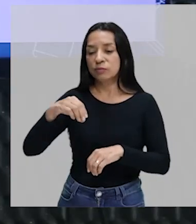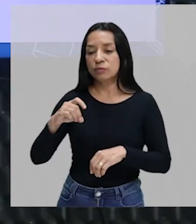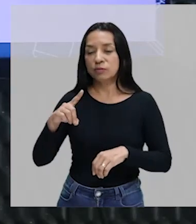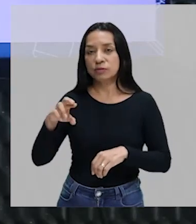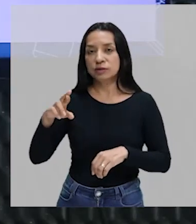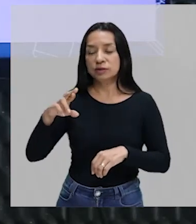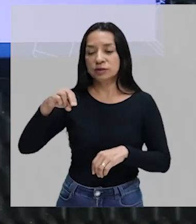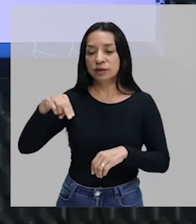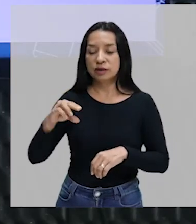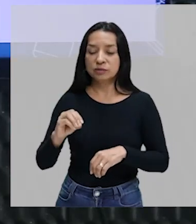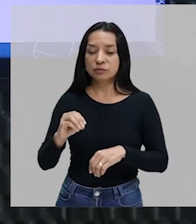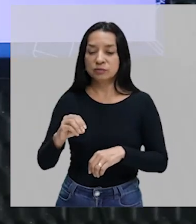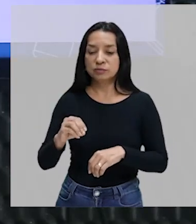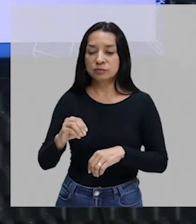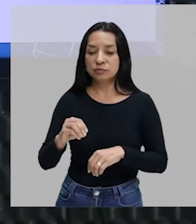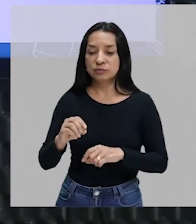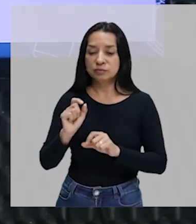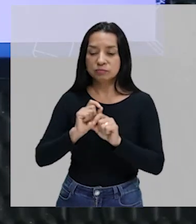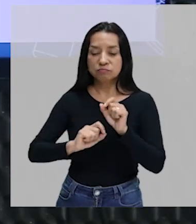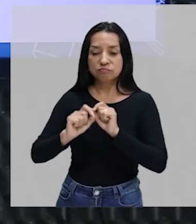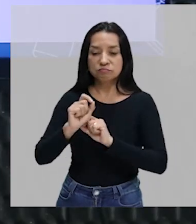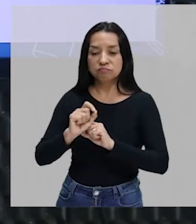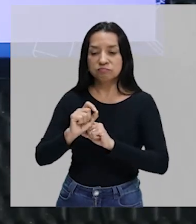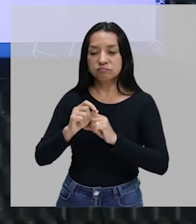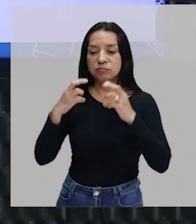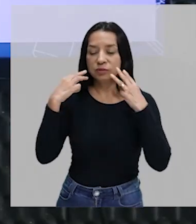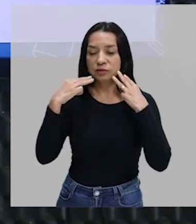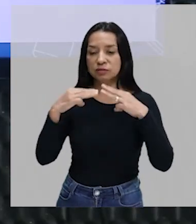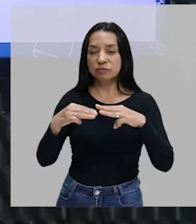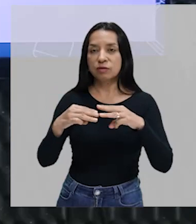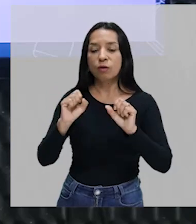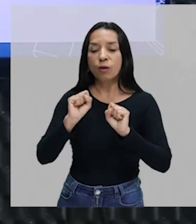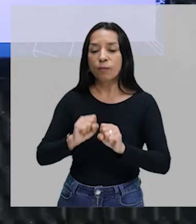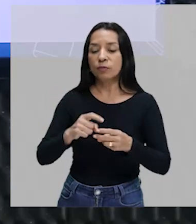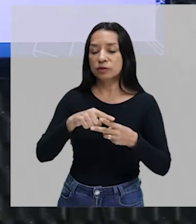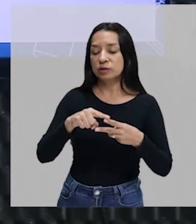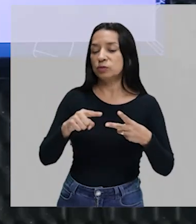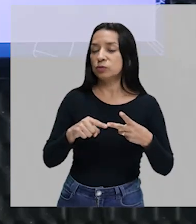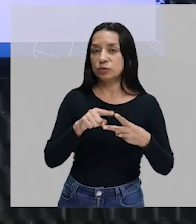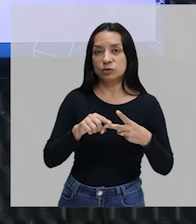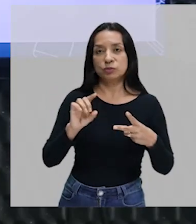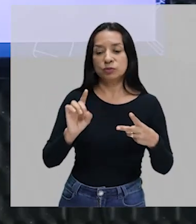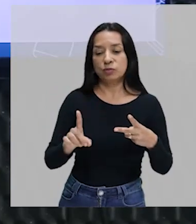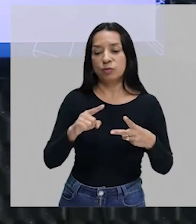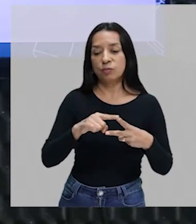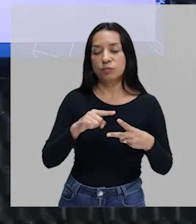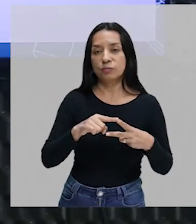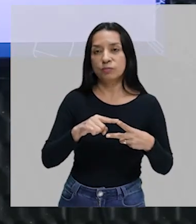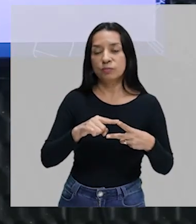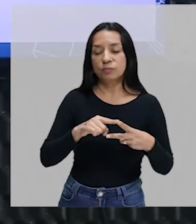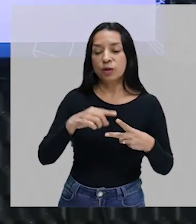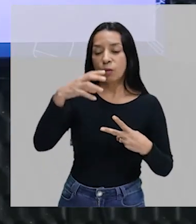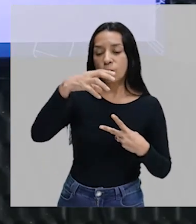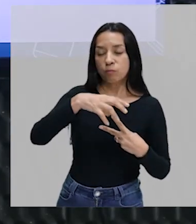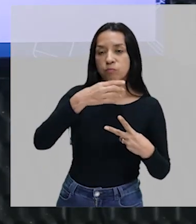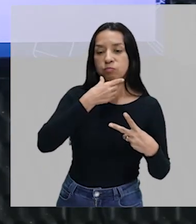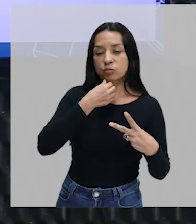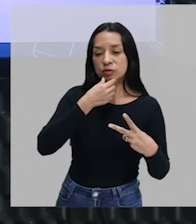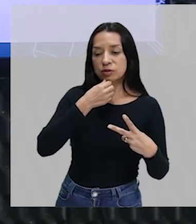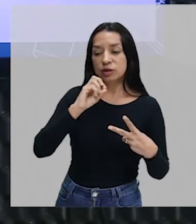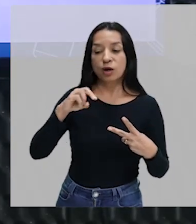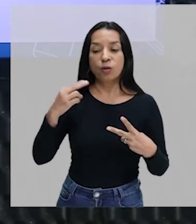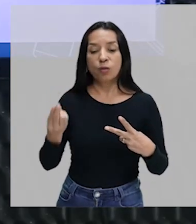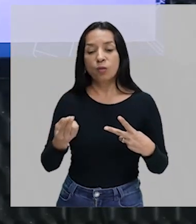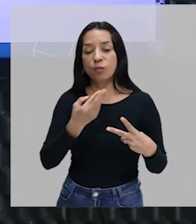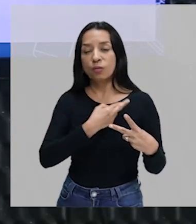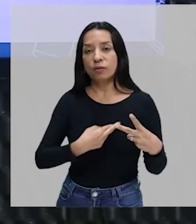pensamento político moderno, que é o Nicolau Maquiavel, só pode ser ou uma monarquia, que é um principado, ou então uma república.